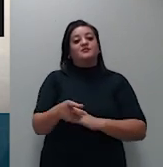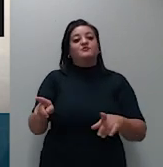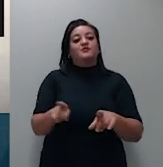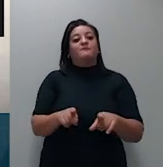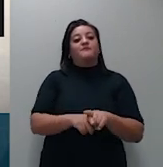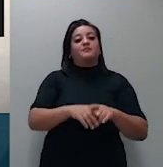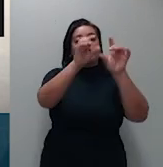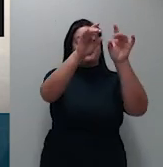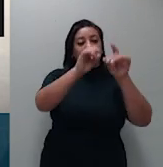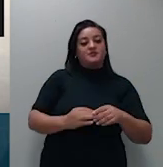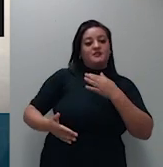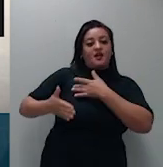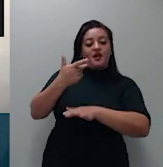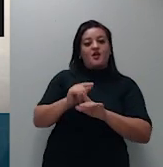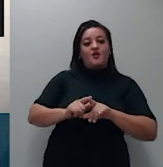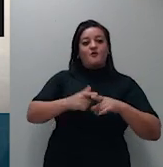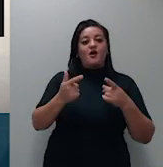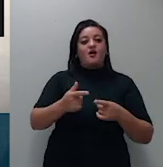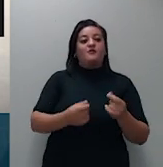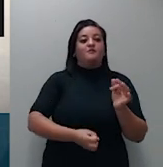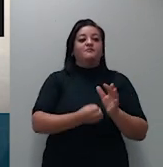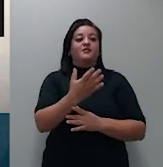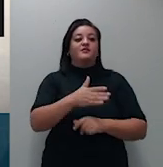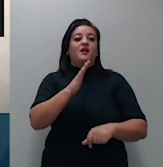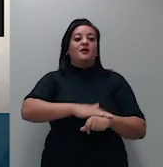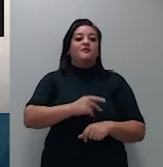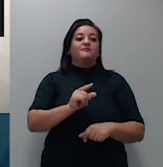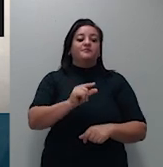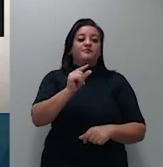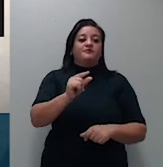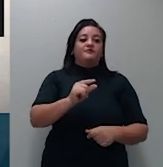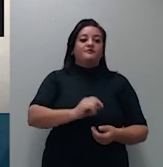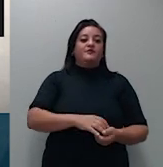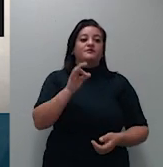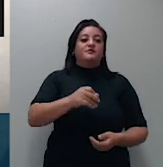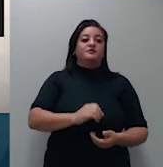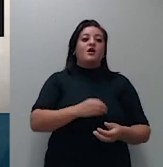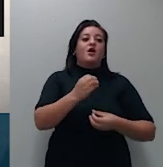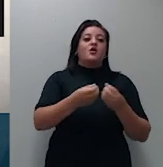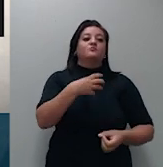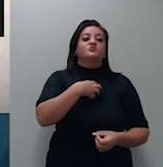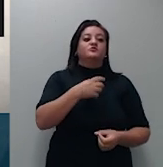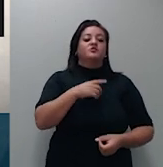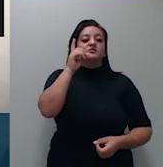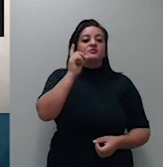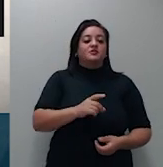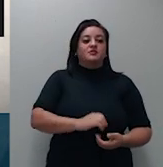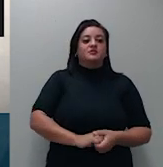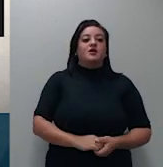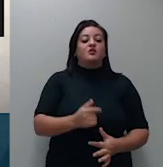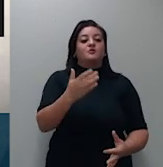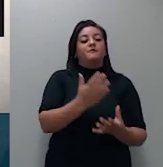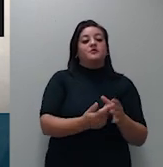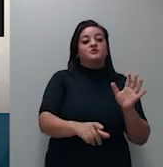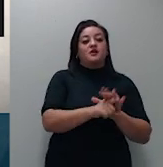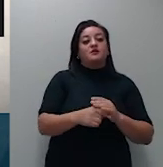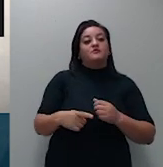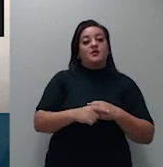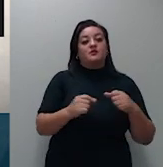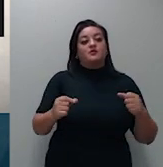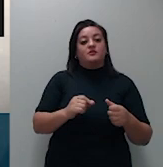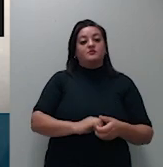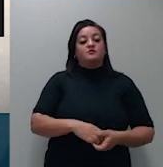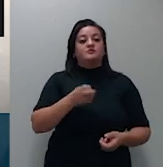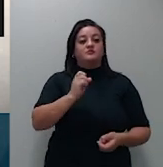se produzirá como forma de garantir o devido processo legal nos termos dos artigos do artigo